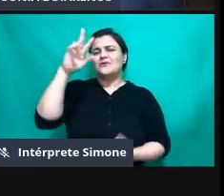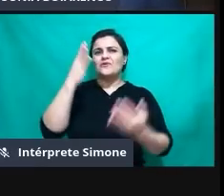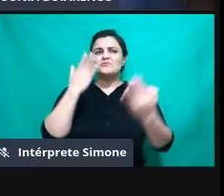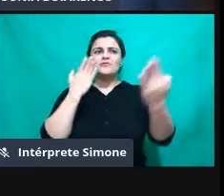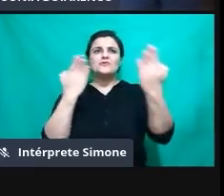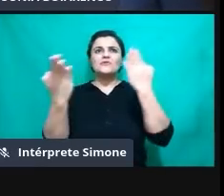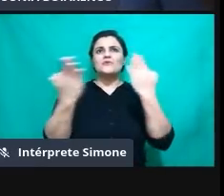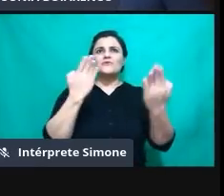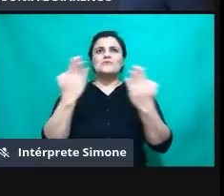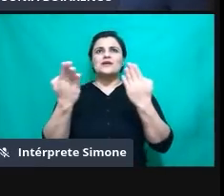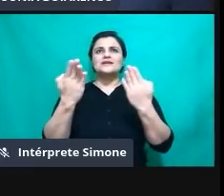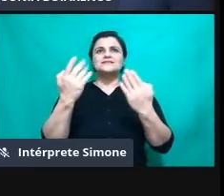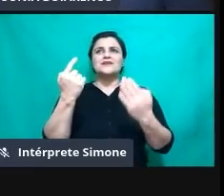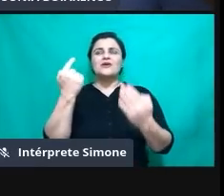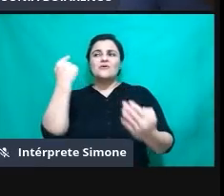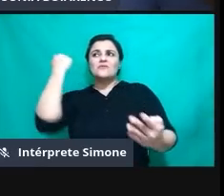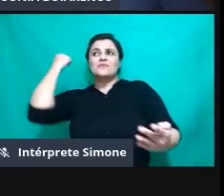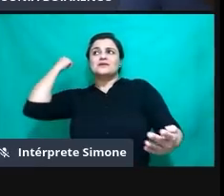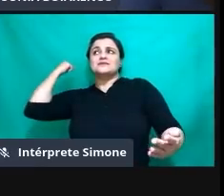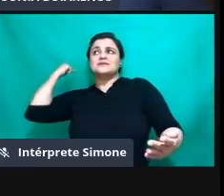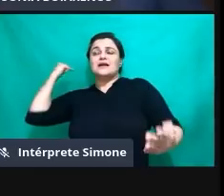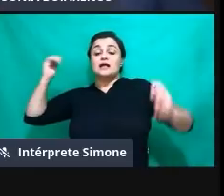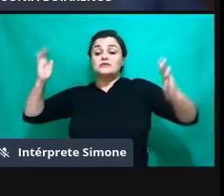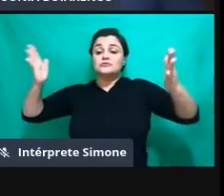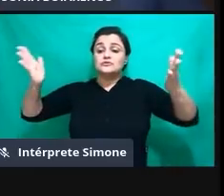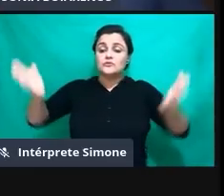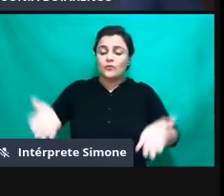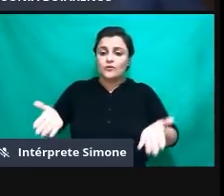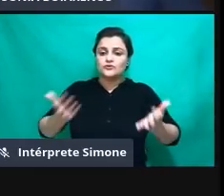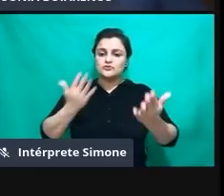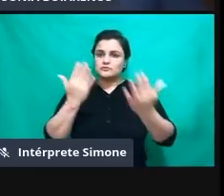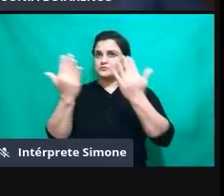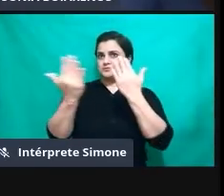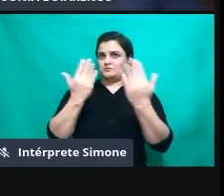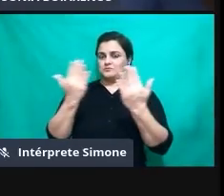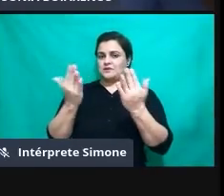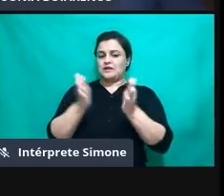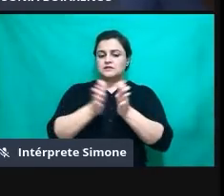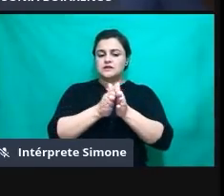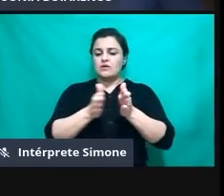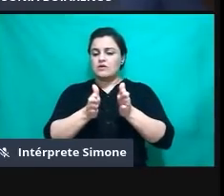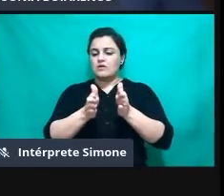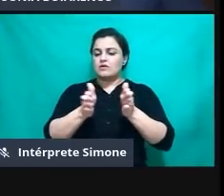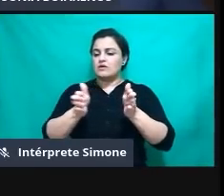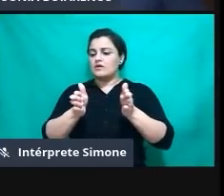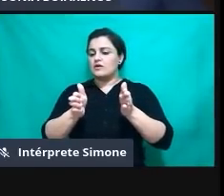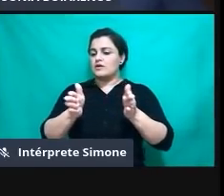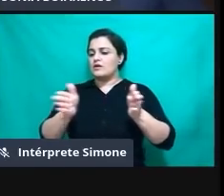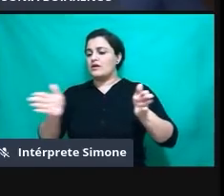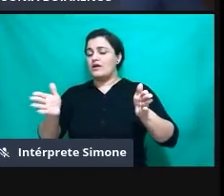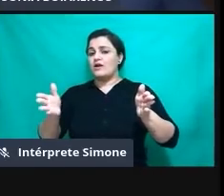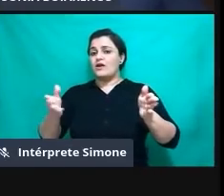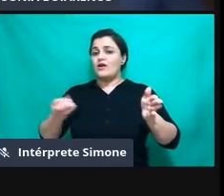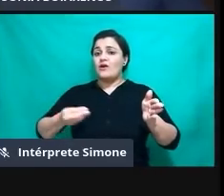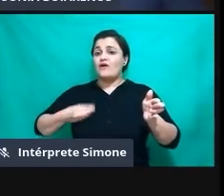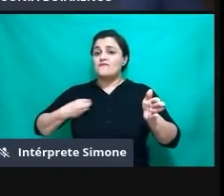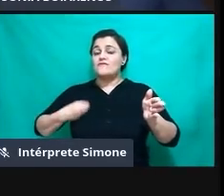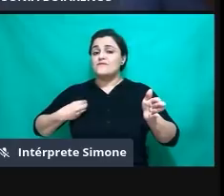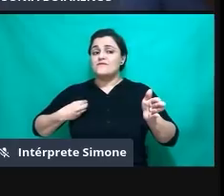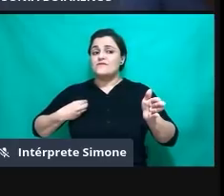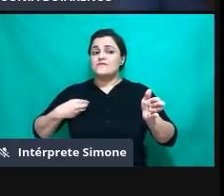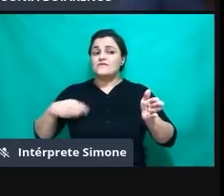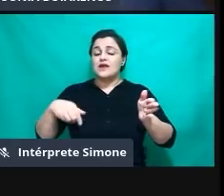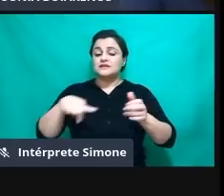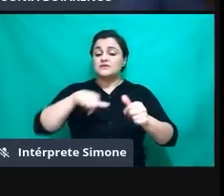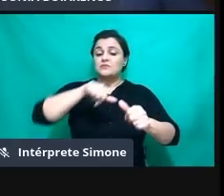presente, né? Ela fala que é necessário transformar a história em